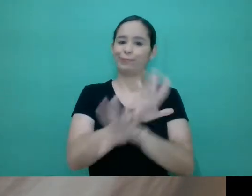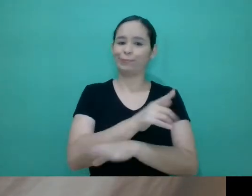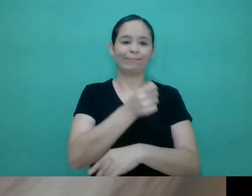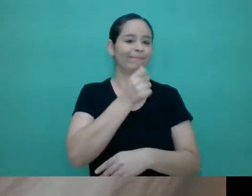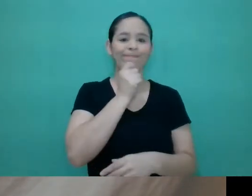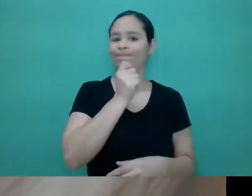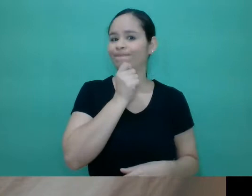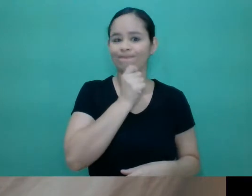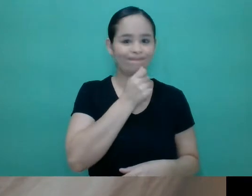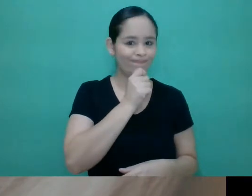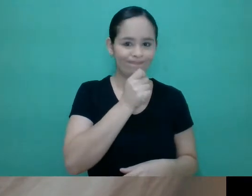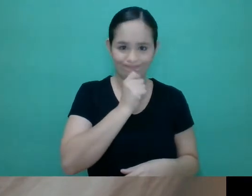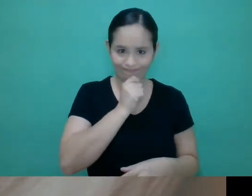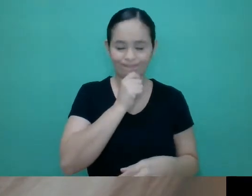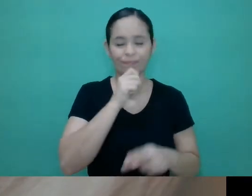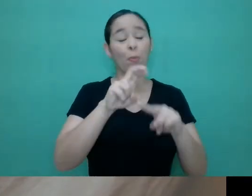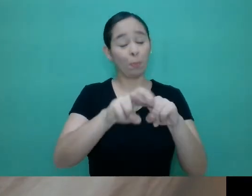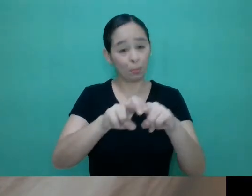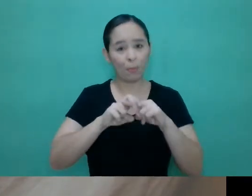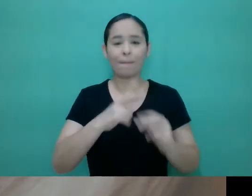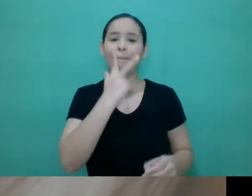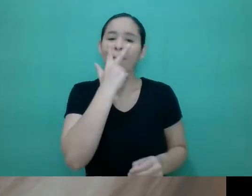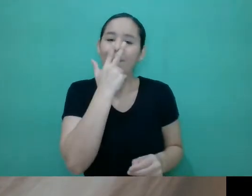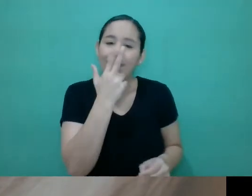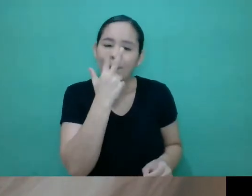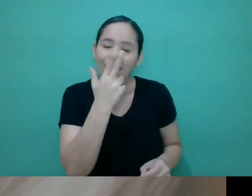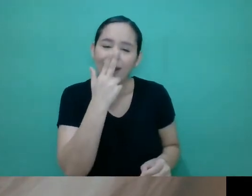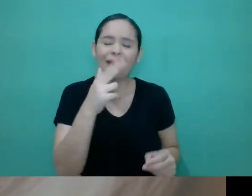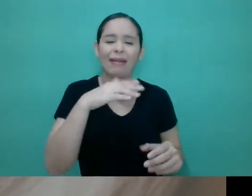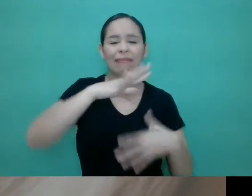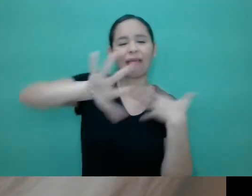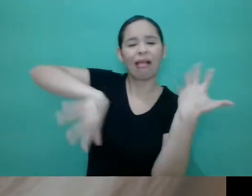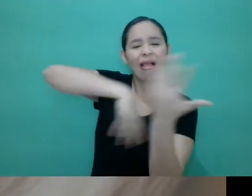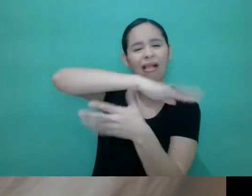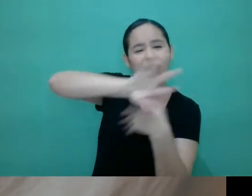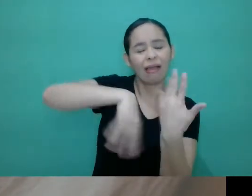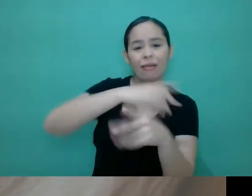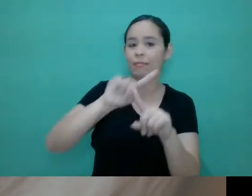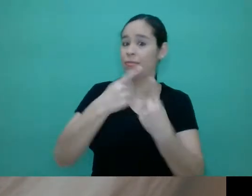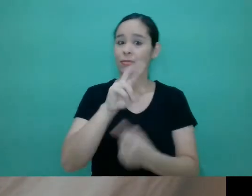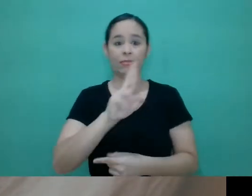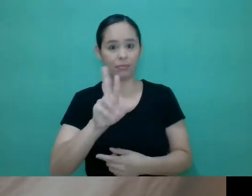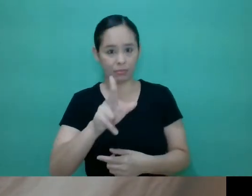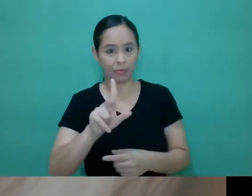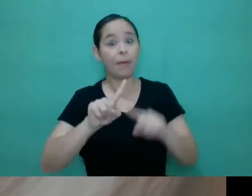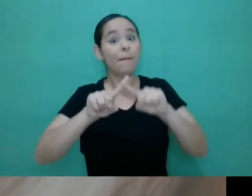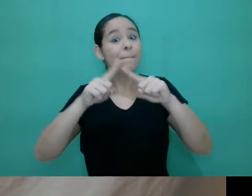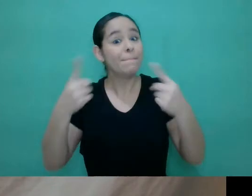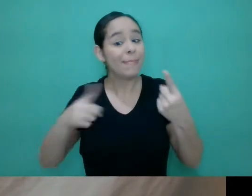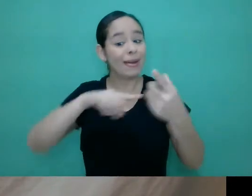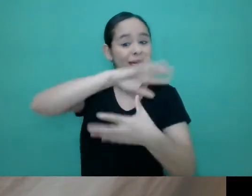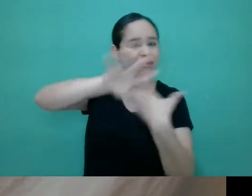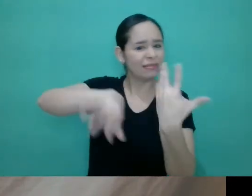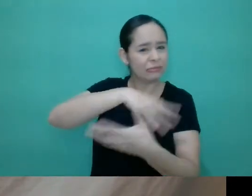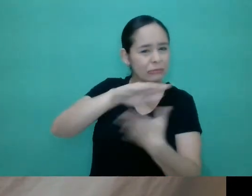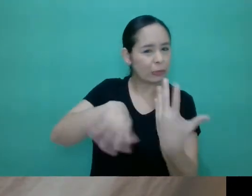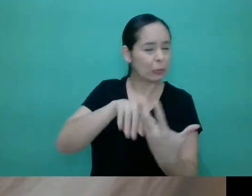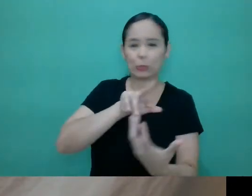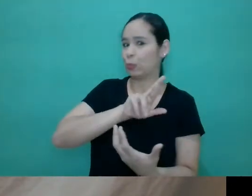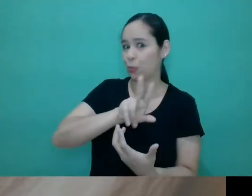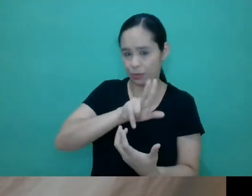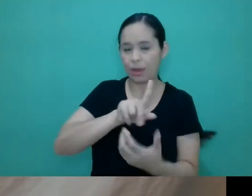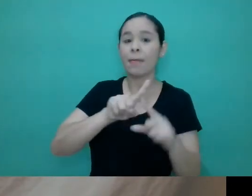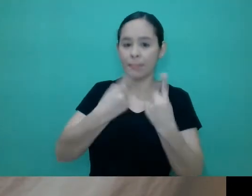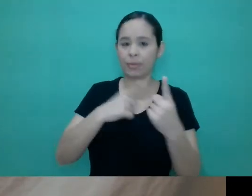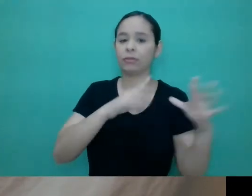né, de parecer uma desordem. Mas a desordem é só aparente, porque no todo há